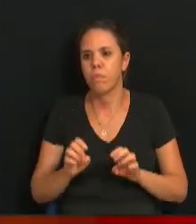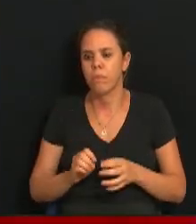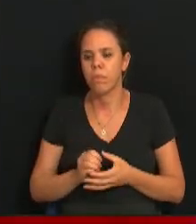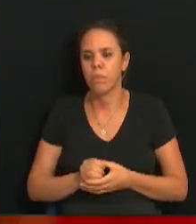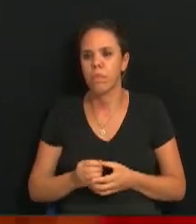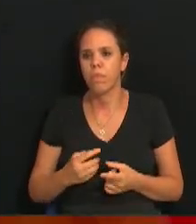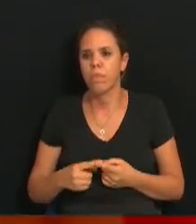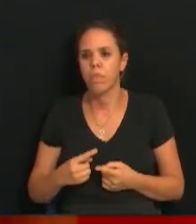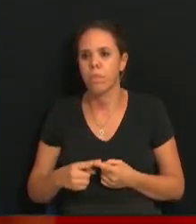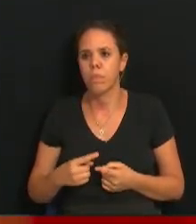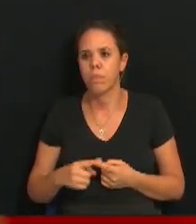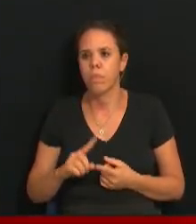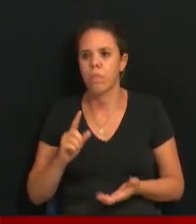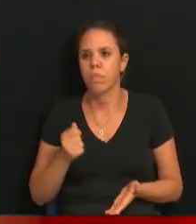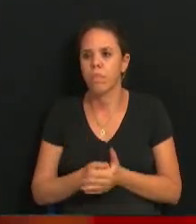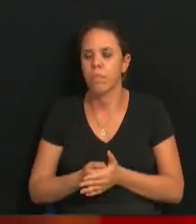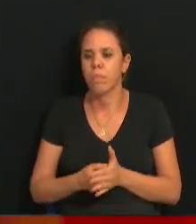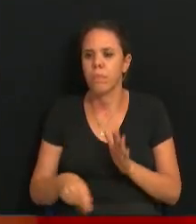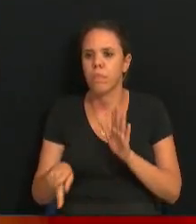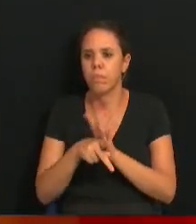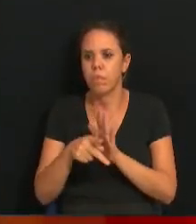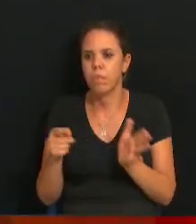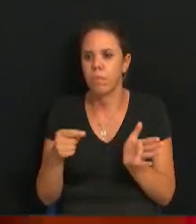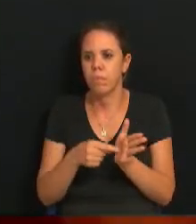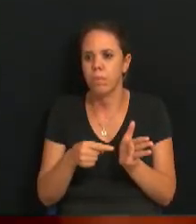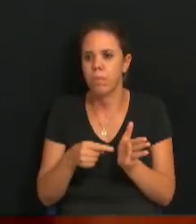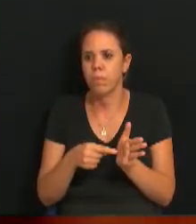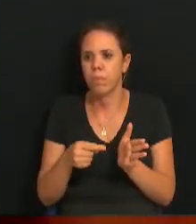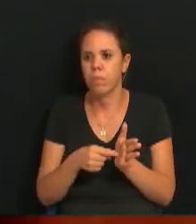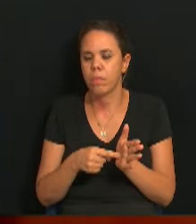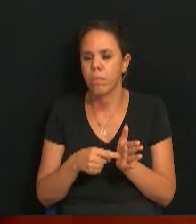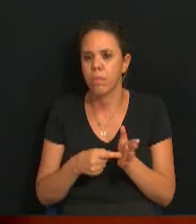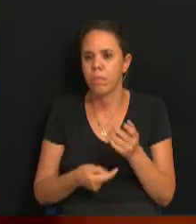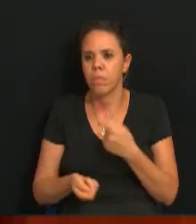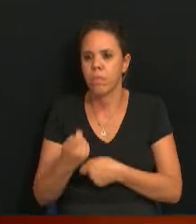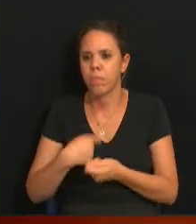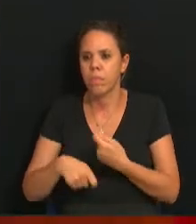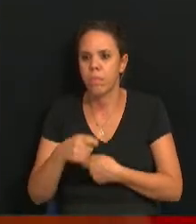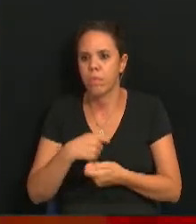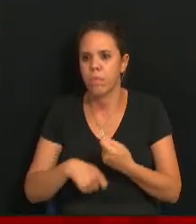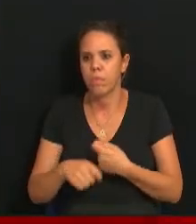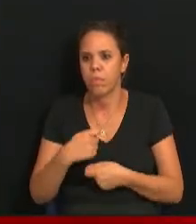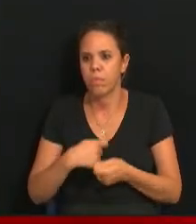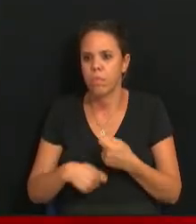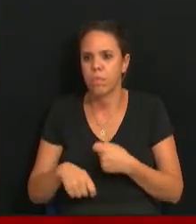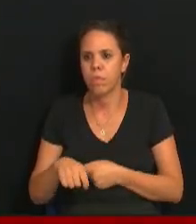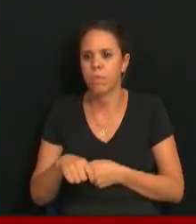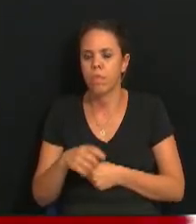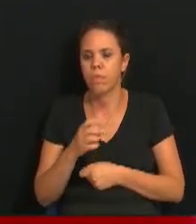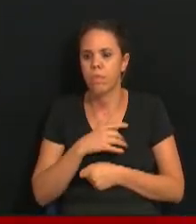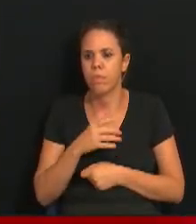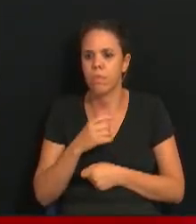é uma decisão que fica exclusiva na mão da administração, né, da SME, do DEP.